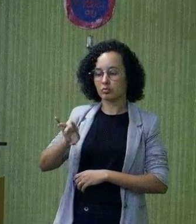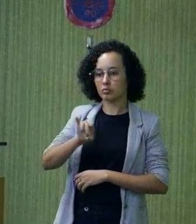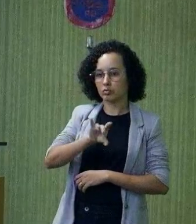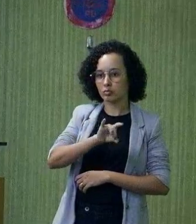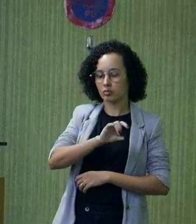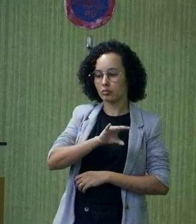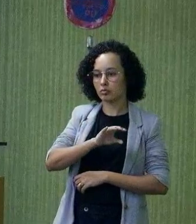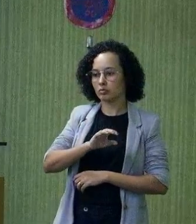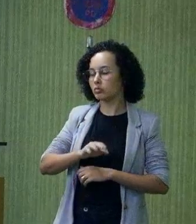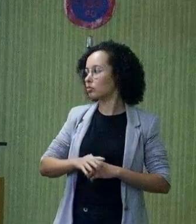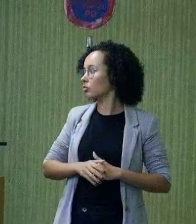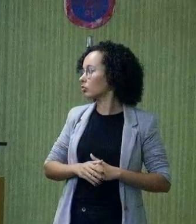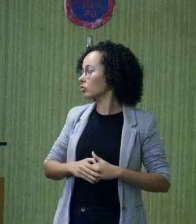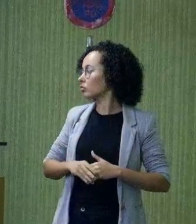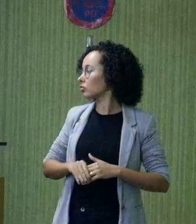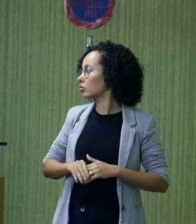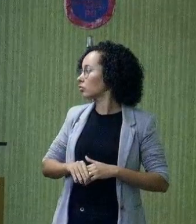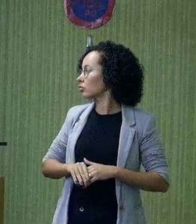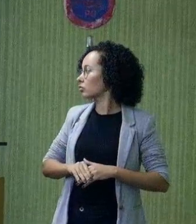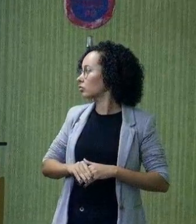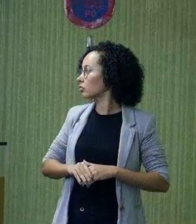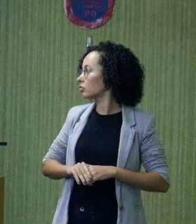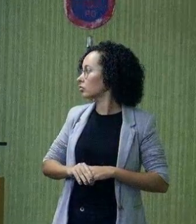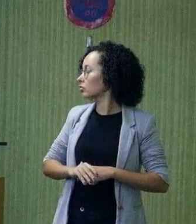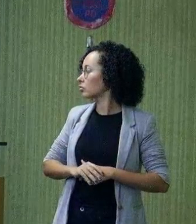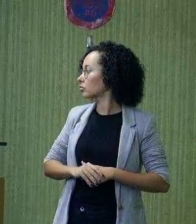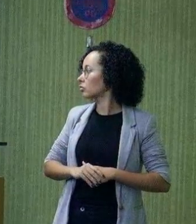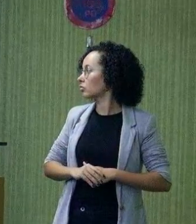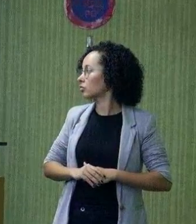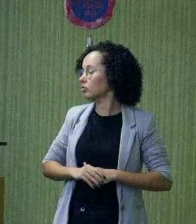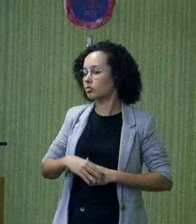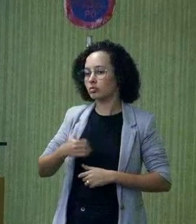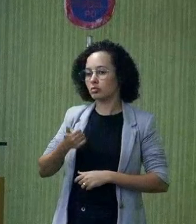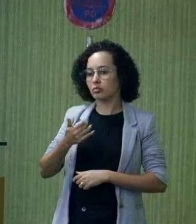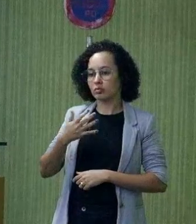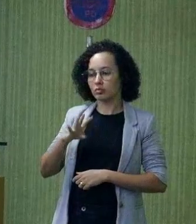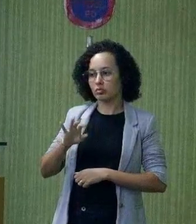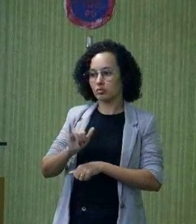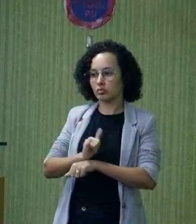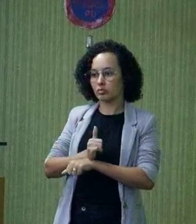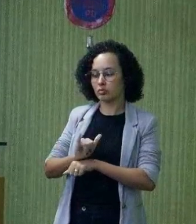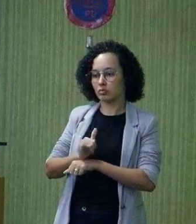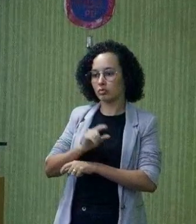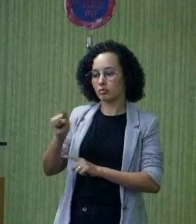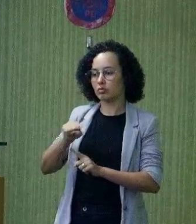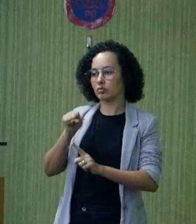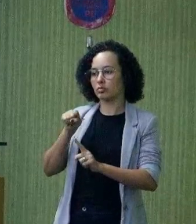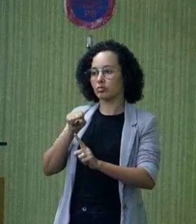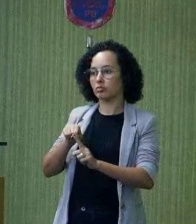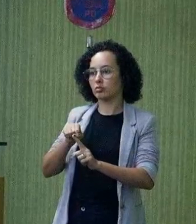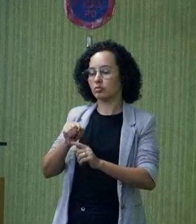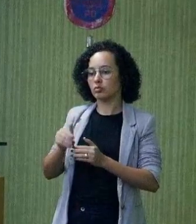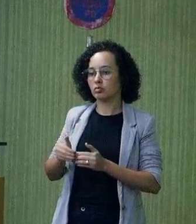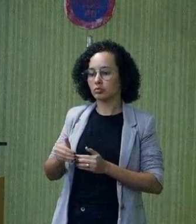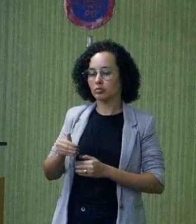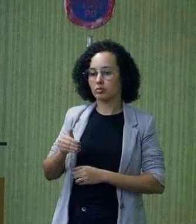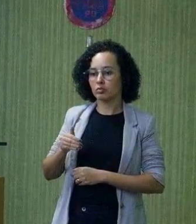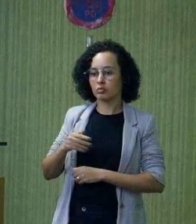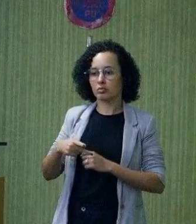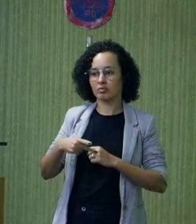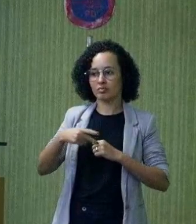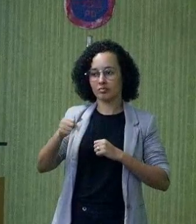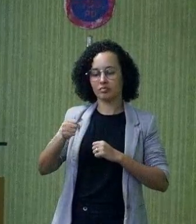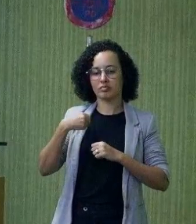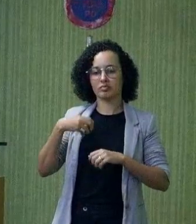pública privada ou Comunitária ele não tá escutando tem 14 estratégias aí nesse objetivo a pós-graduação ela